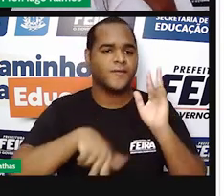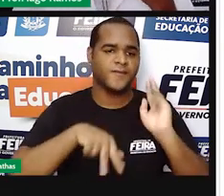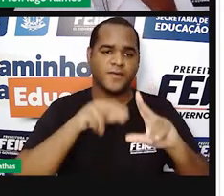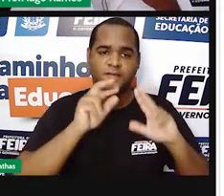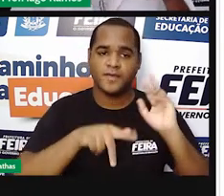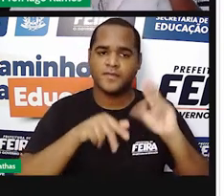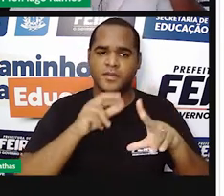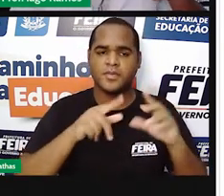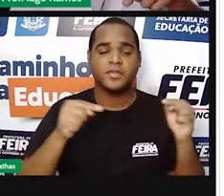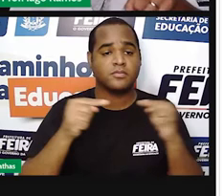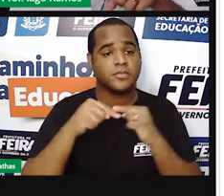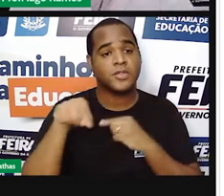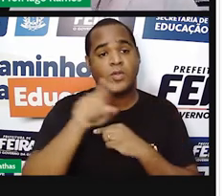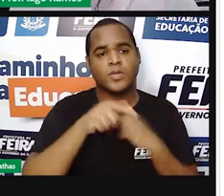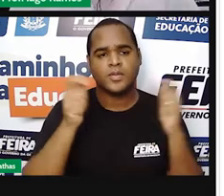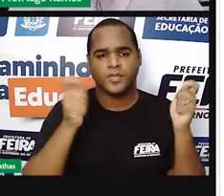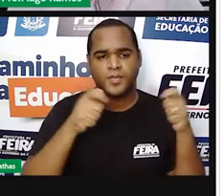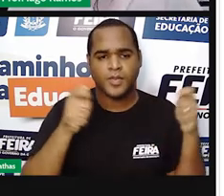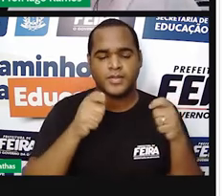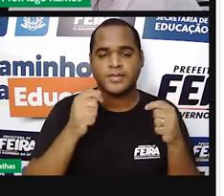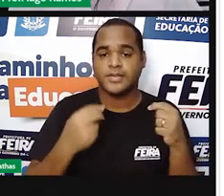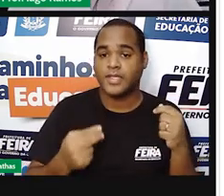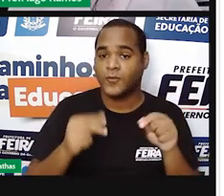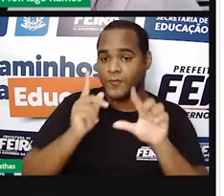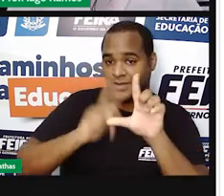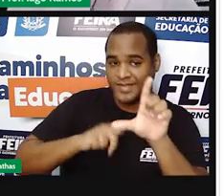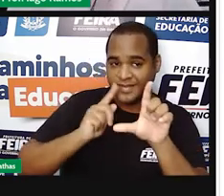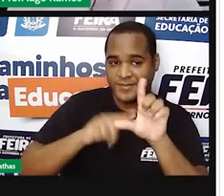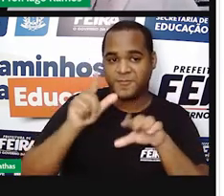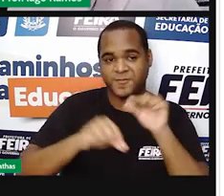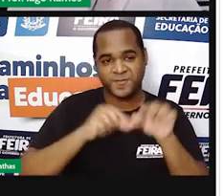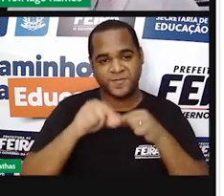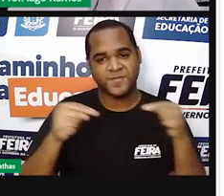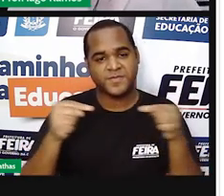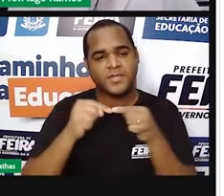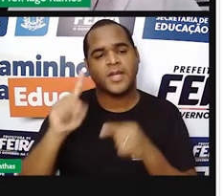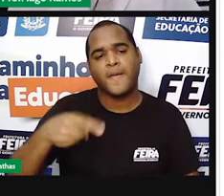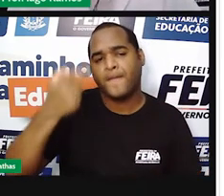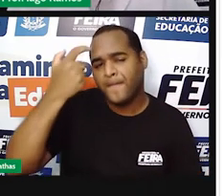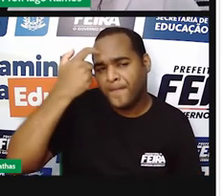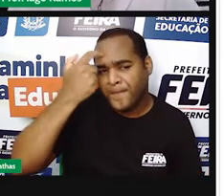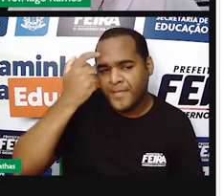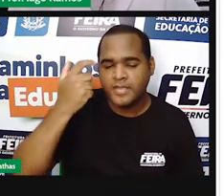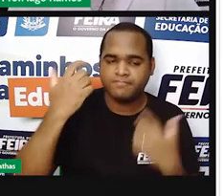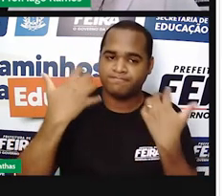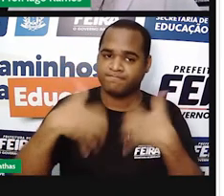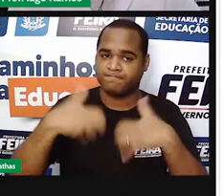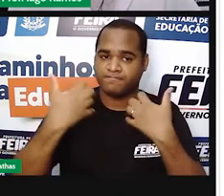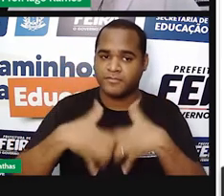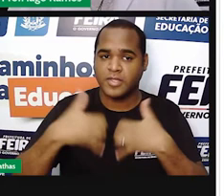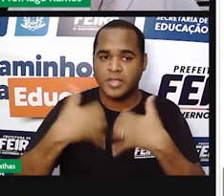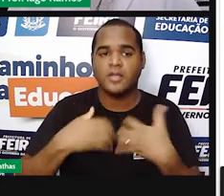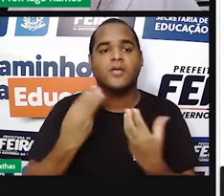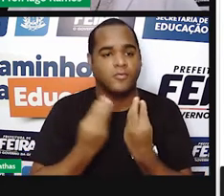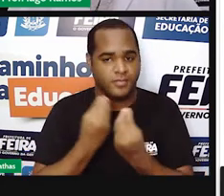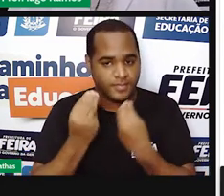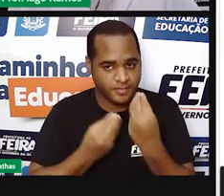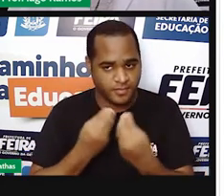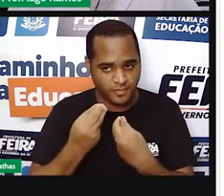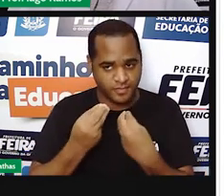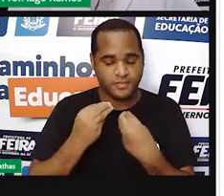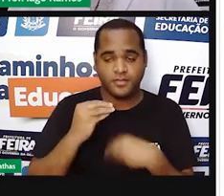que eu posso fazer para ocupar essa primeira letra Então eu vou pensar da seguinte forma ó